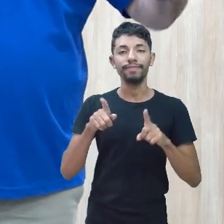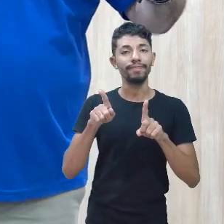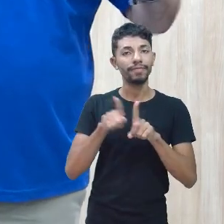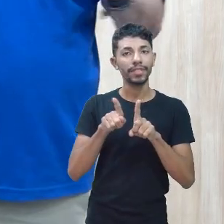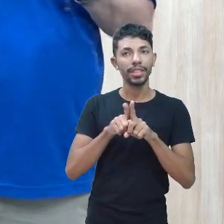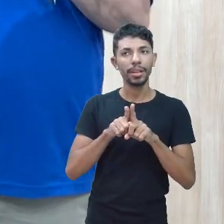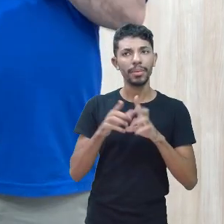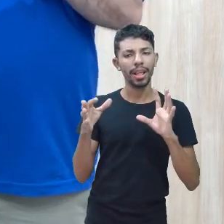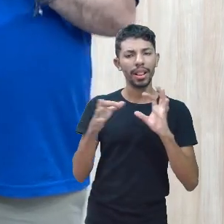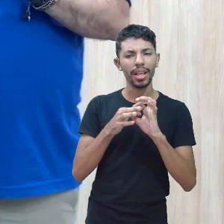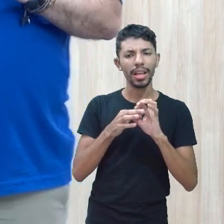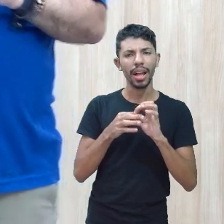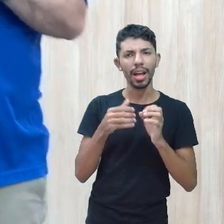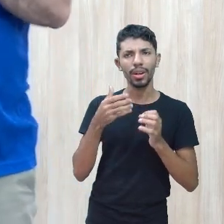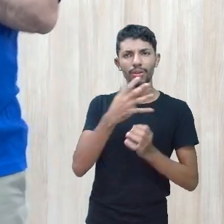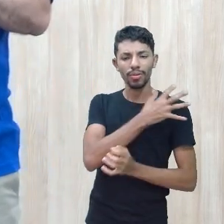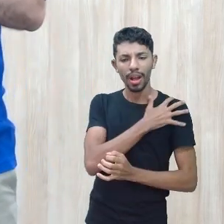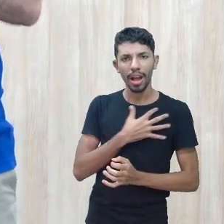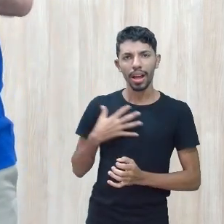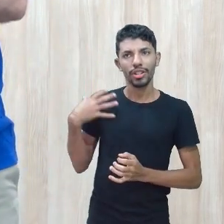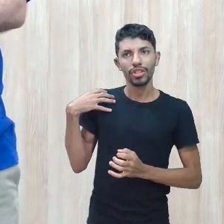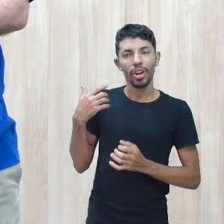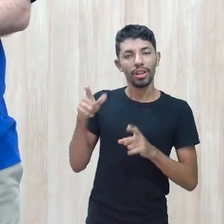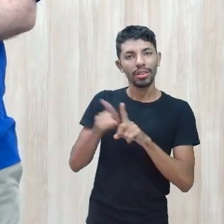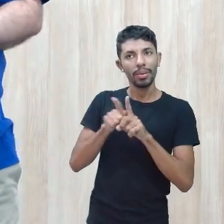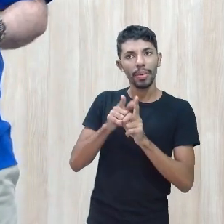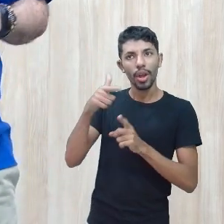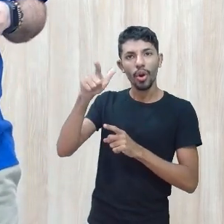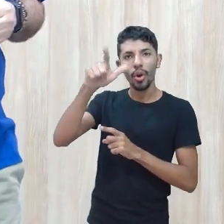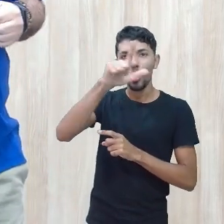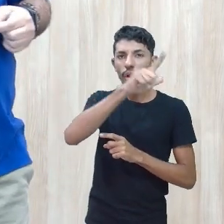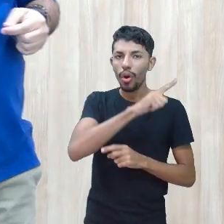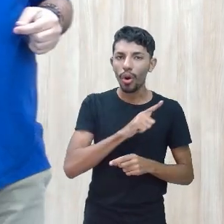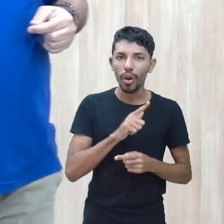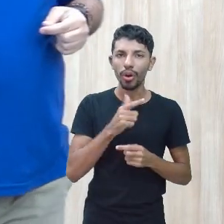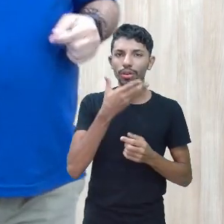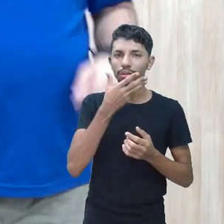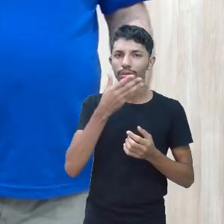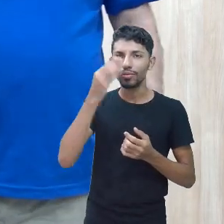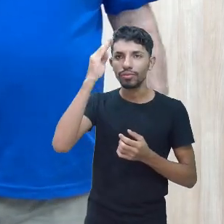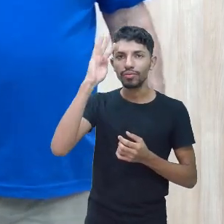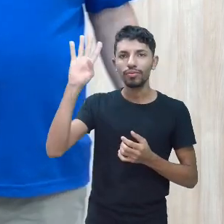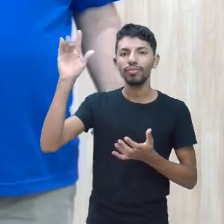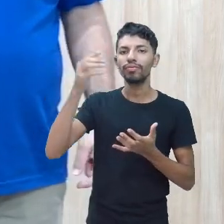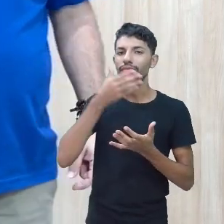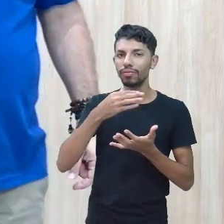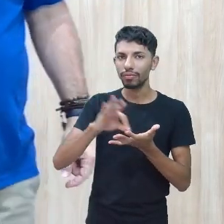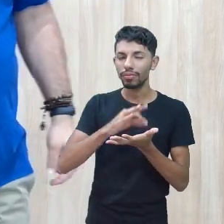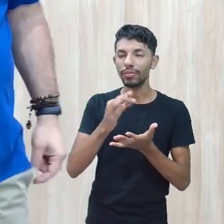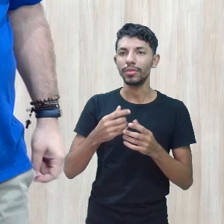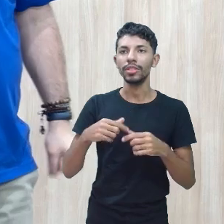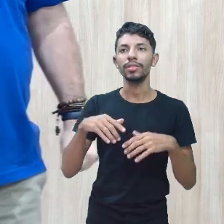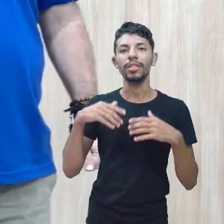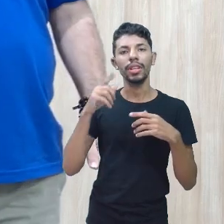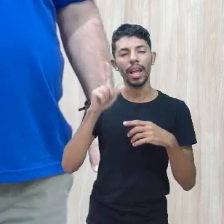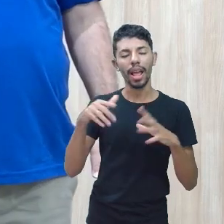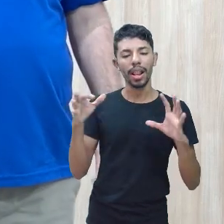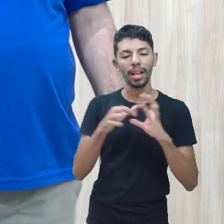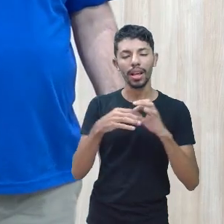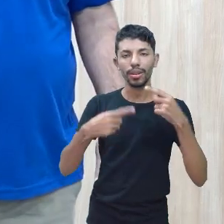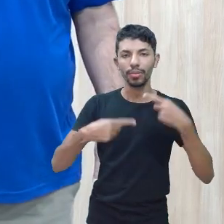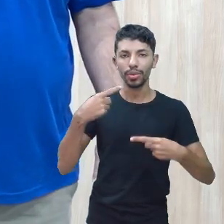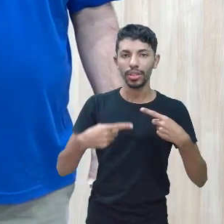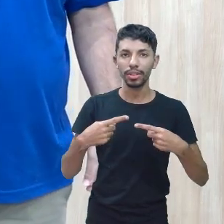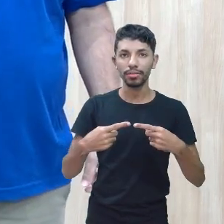outros pensadores, é feito no campo da política. E os romanos, eles foram um exemplo de